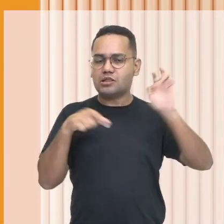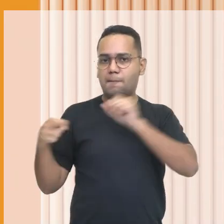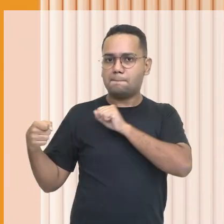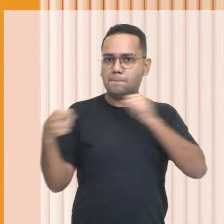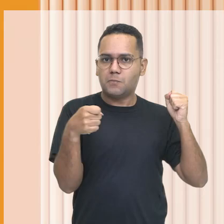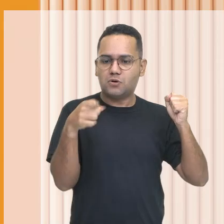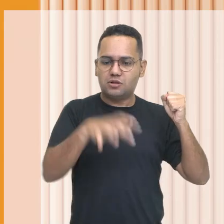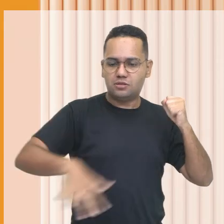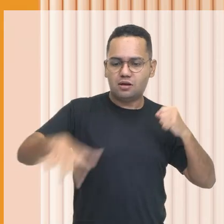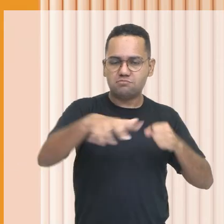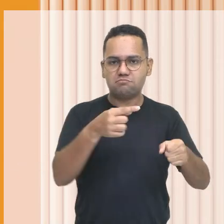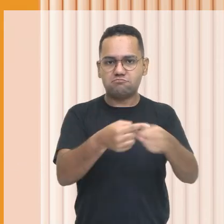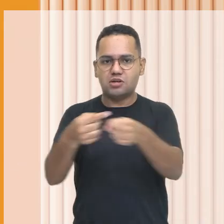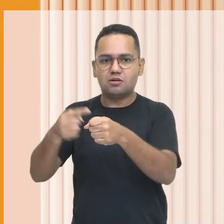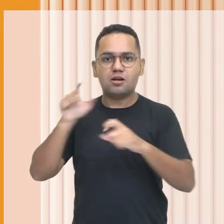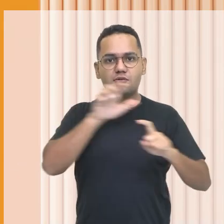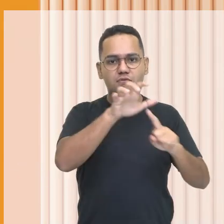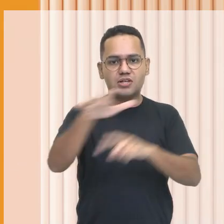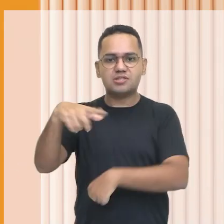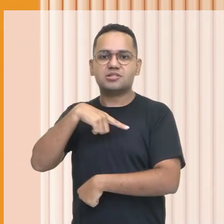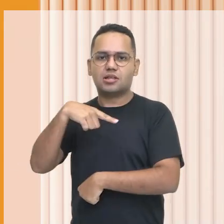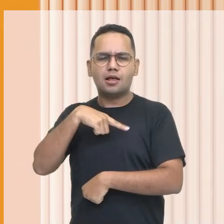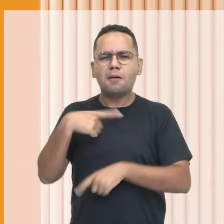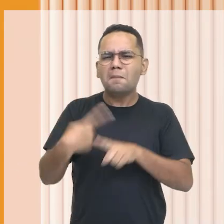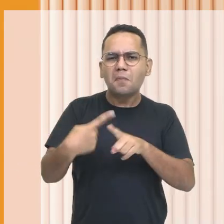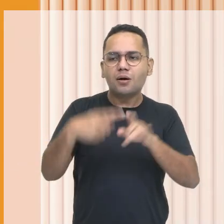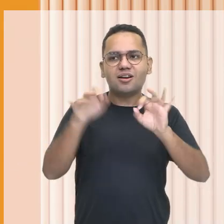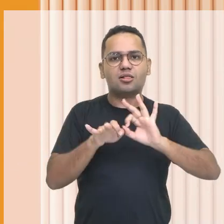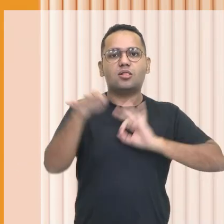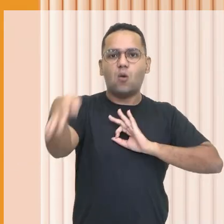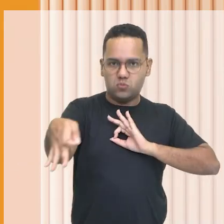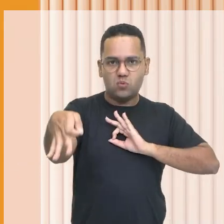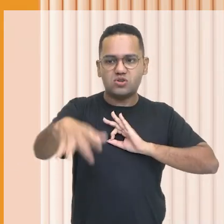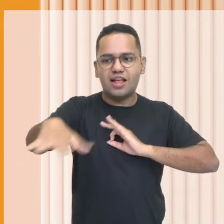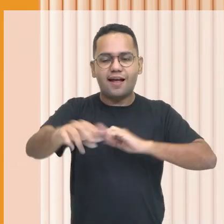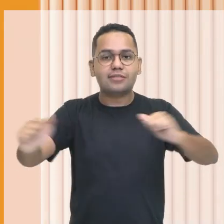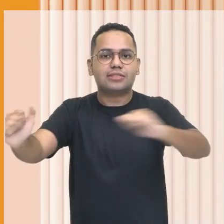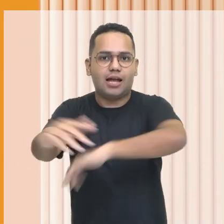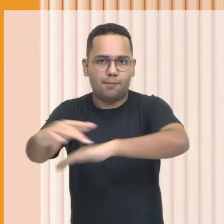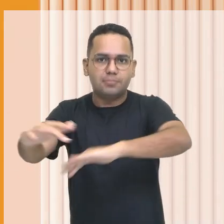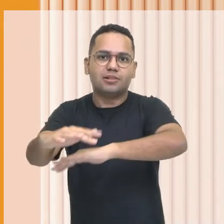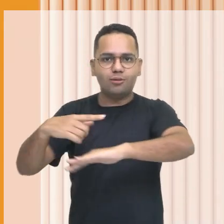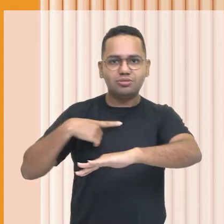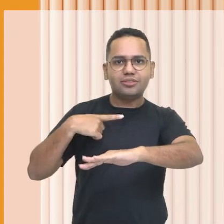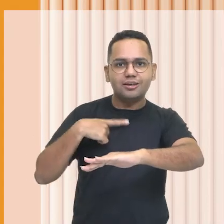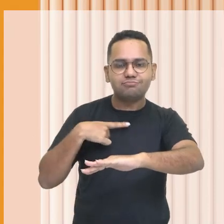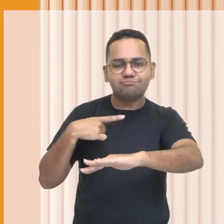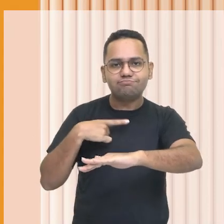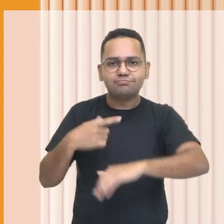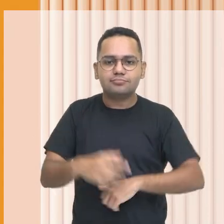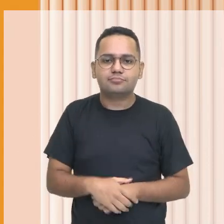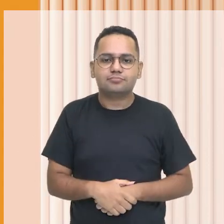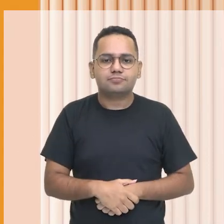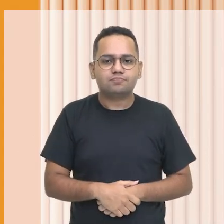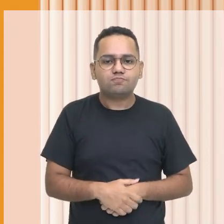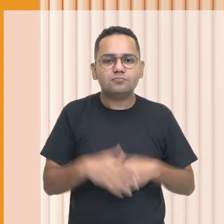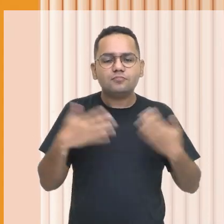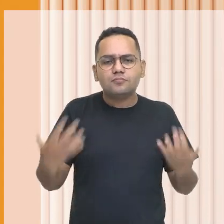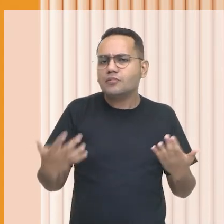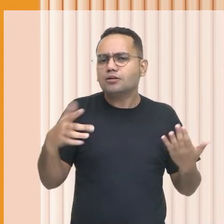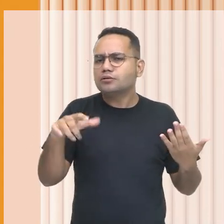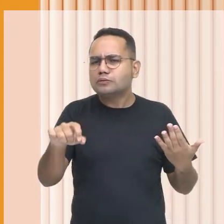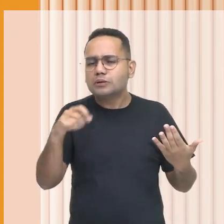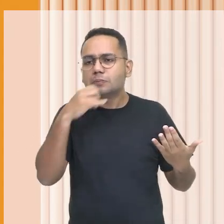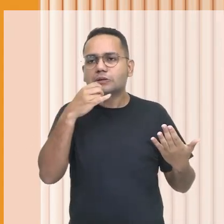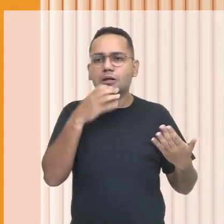interior, principalmente. Por quê? Porque fica longe da supervisão do poder público, né? Quanto mais afastado, melhor. Então, em troca de ele